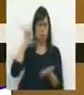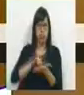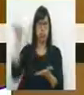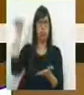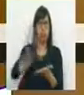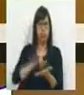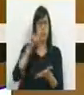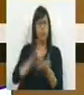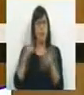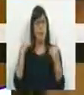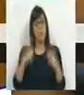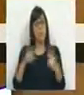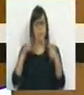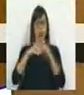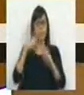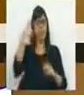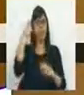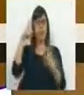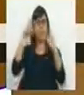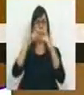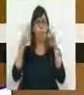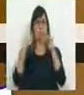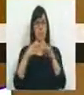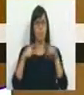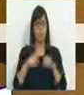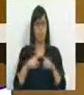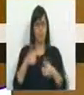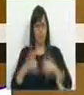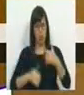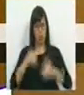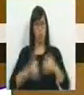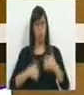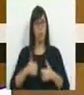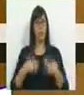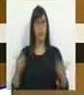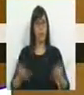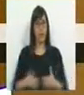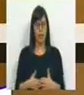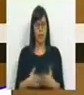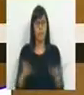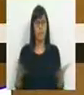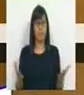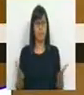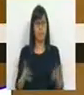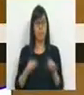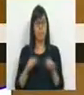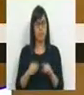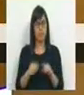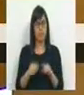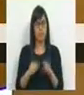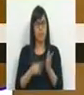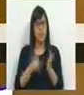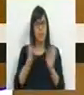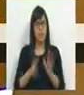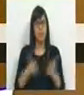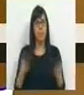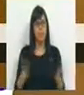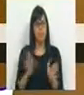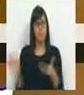mas enfrenta um problema que tem a ver com a sua competitividade, para tal torna-se